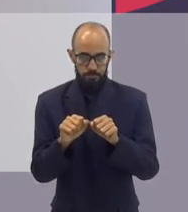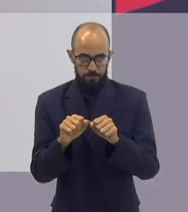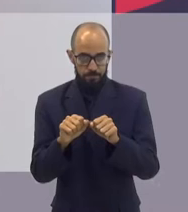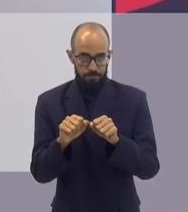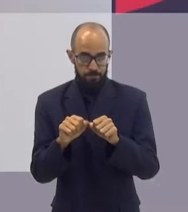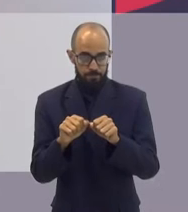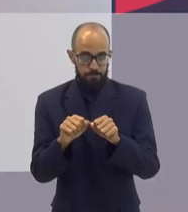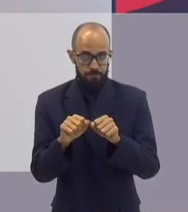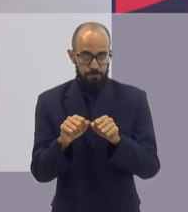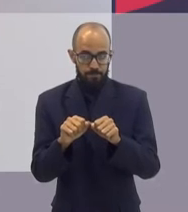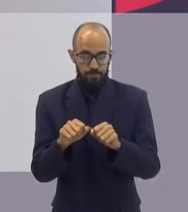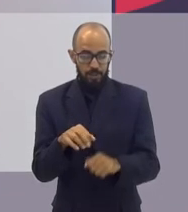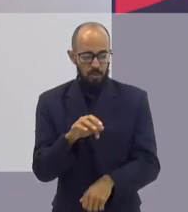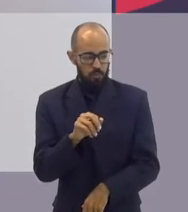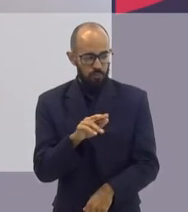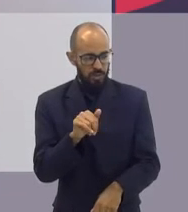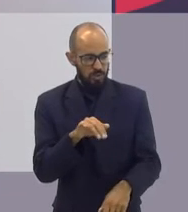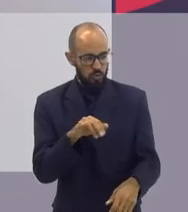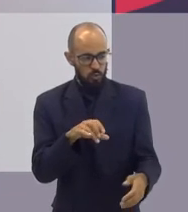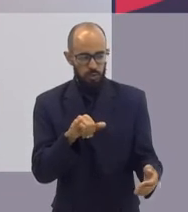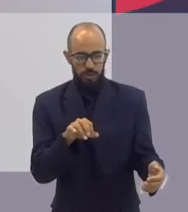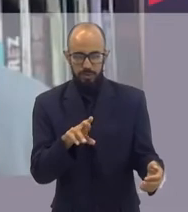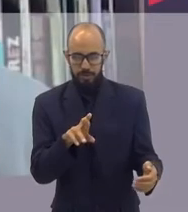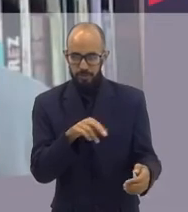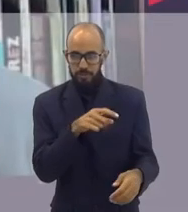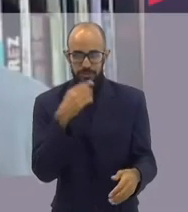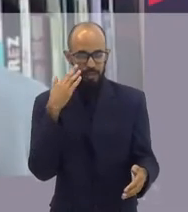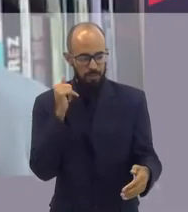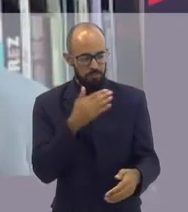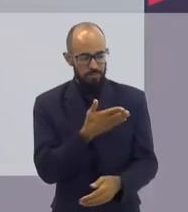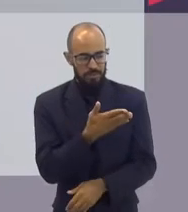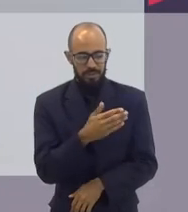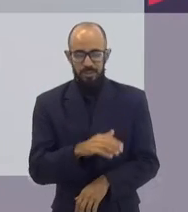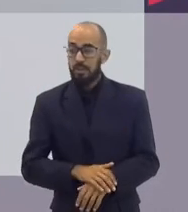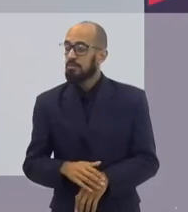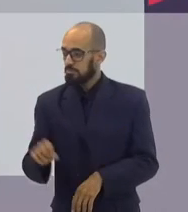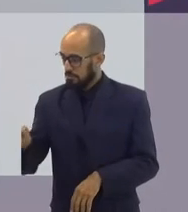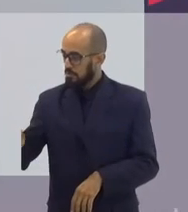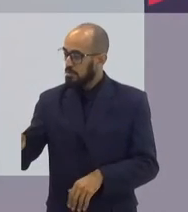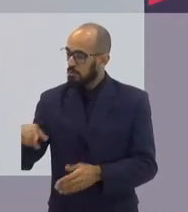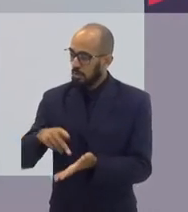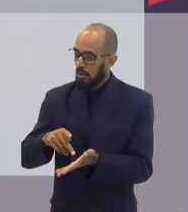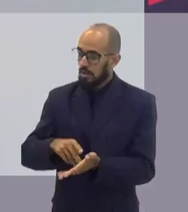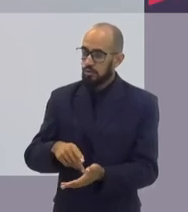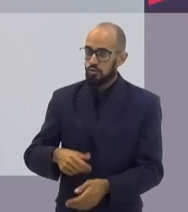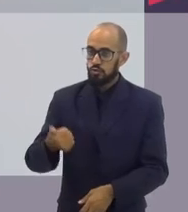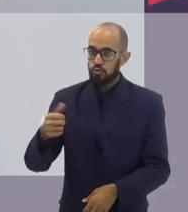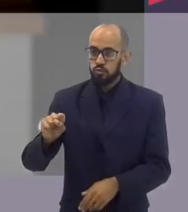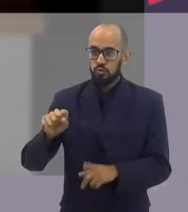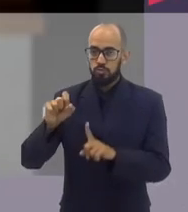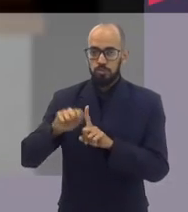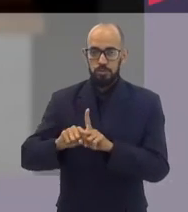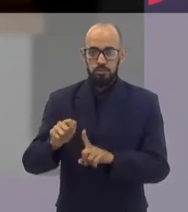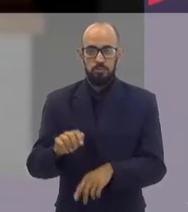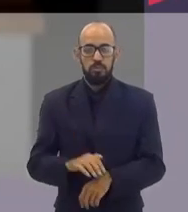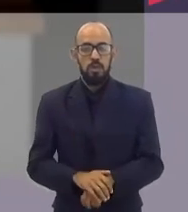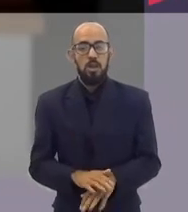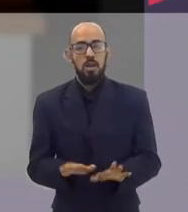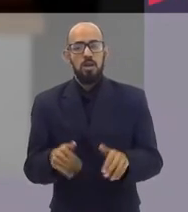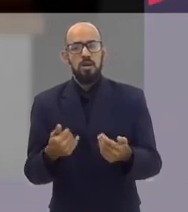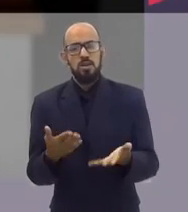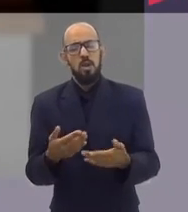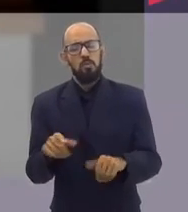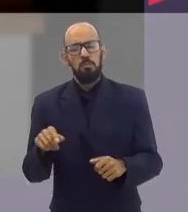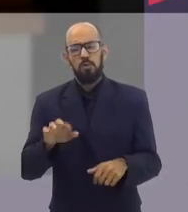trabalhando nesse projeto. O professor sabe certinho, né? É isso, é um ano e meio. E, professor François, eu